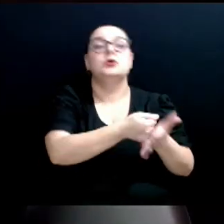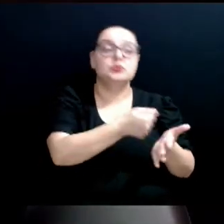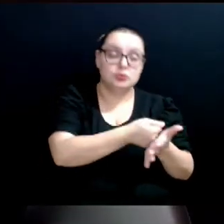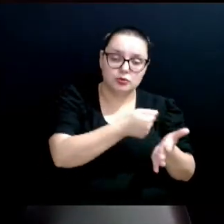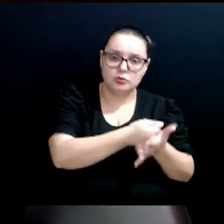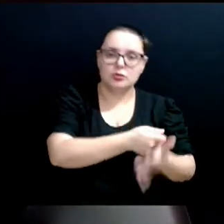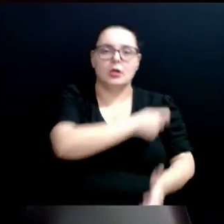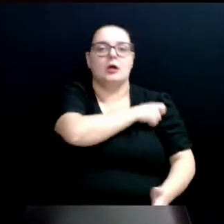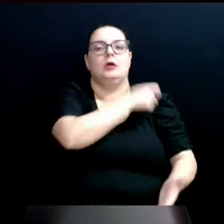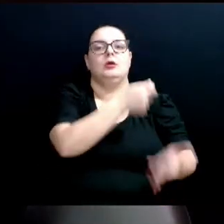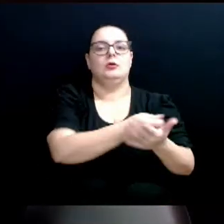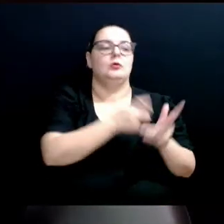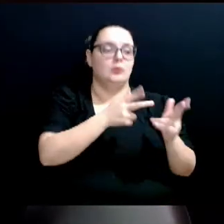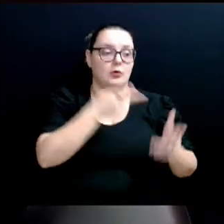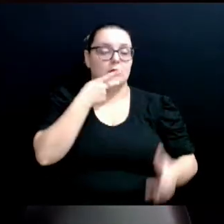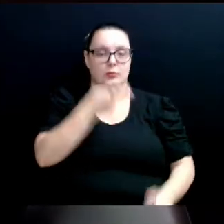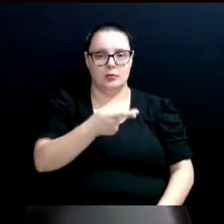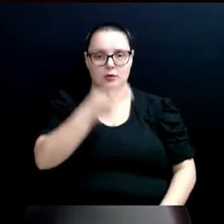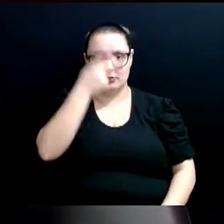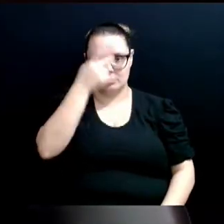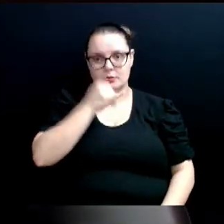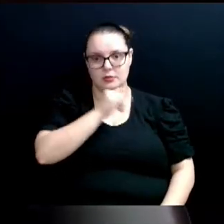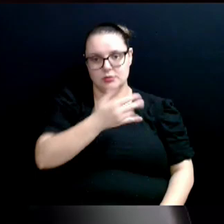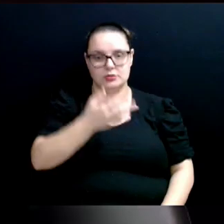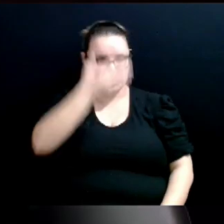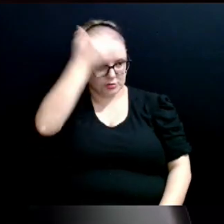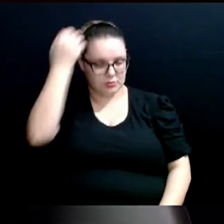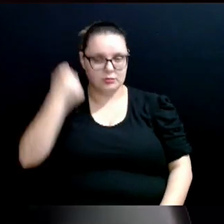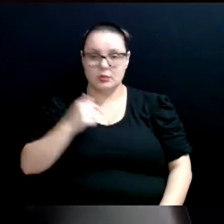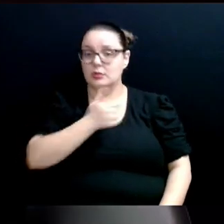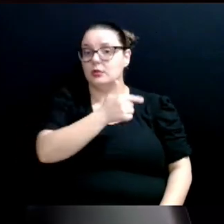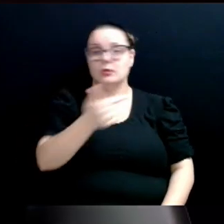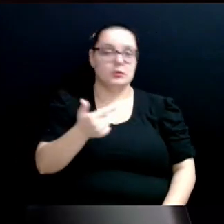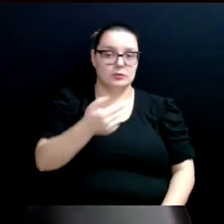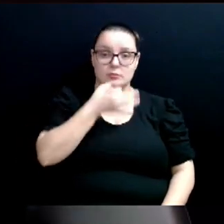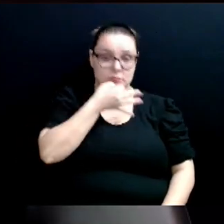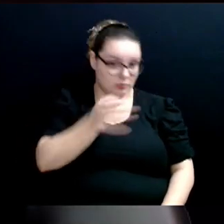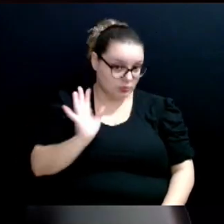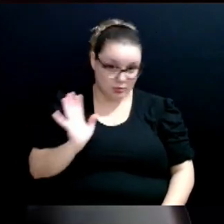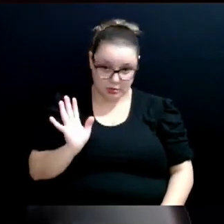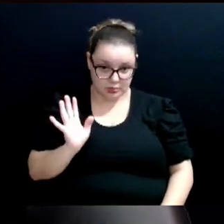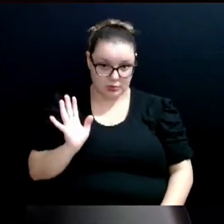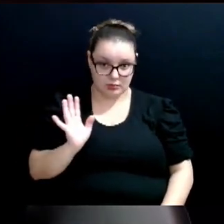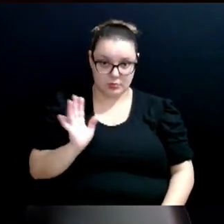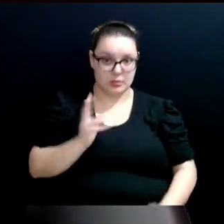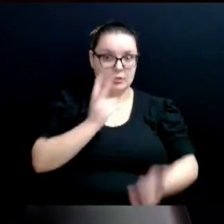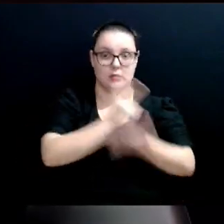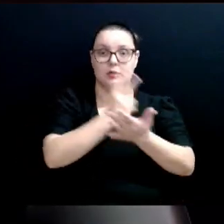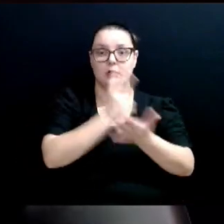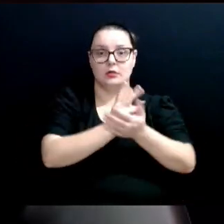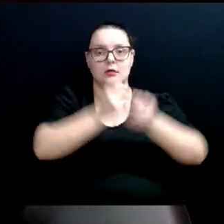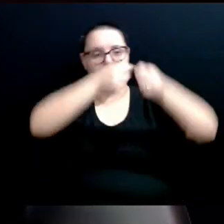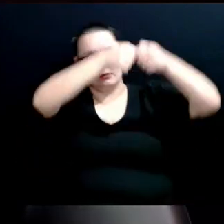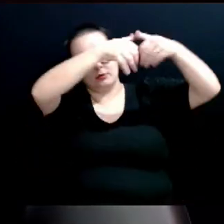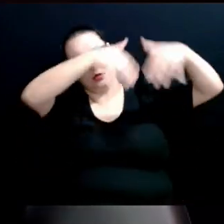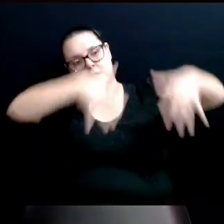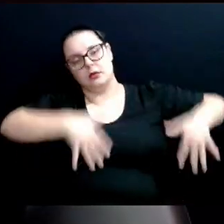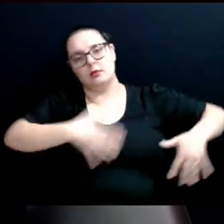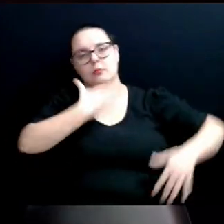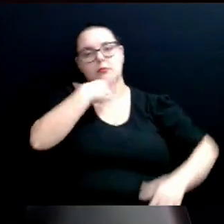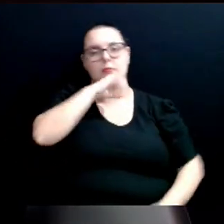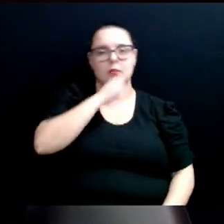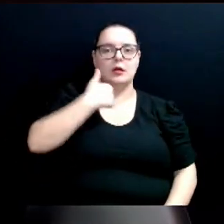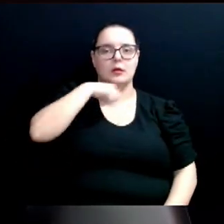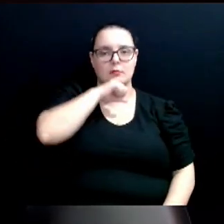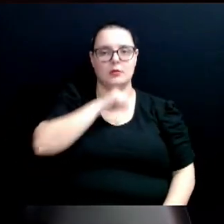você mesma disse, Rúbia. Então não se tinha uma opinião. A opinião era sempre a hierárquica entre pai, principalmente pai, depois